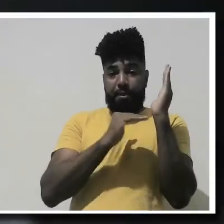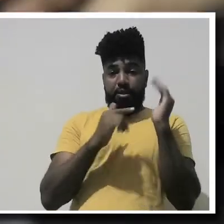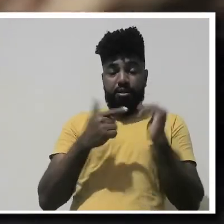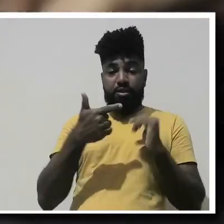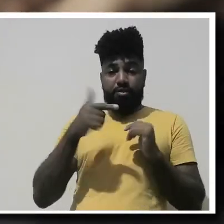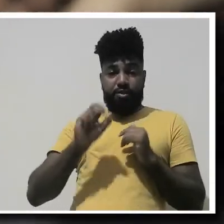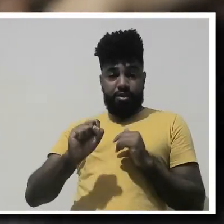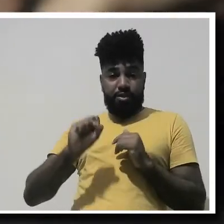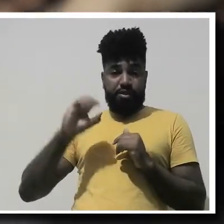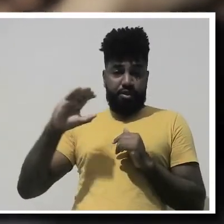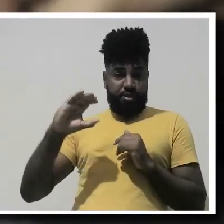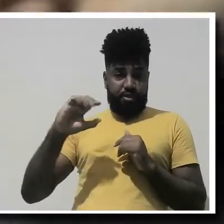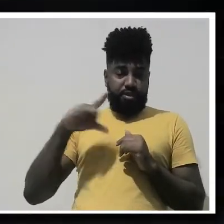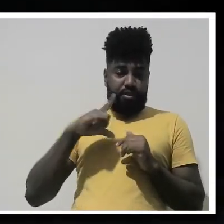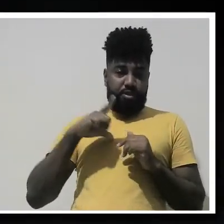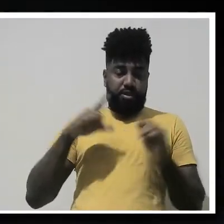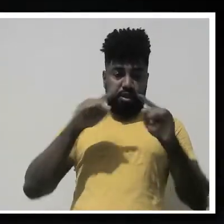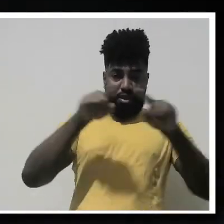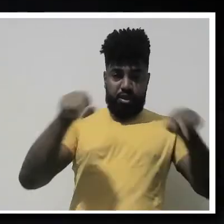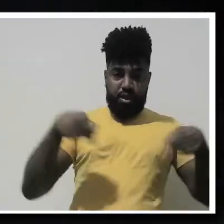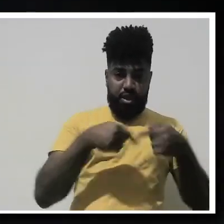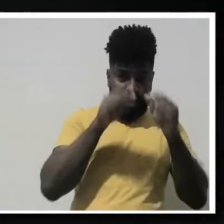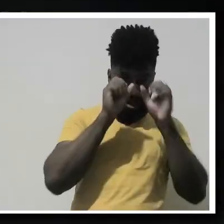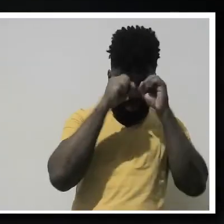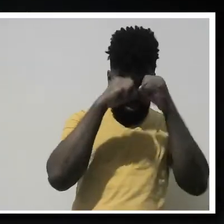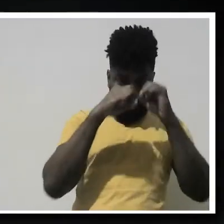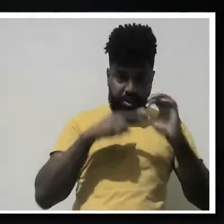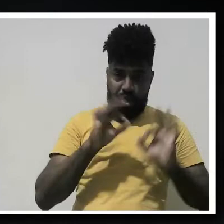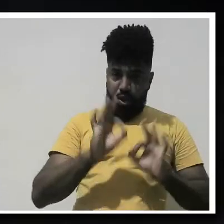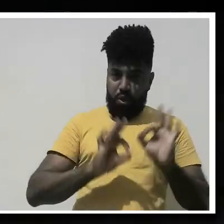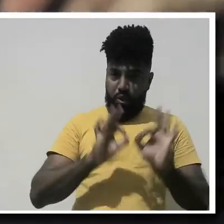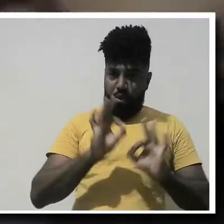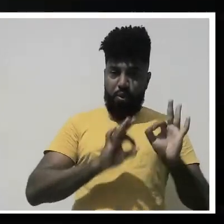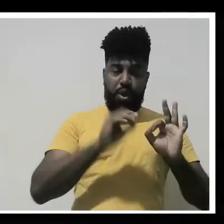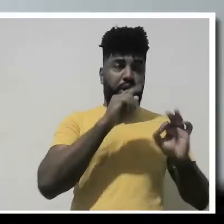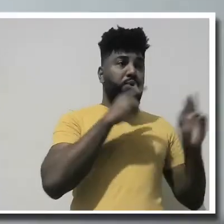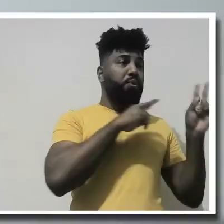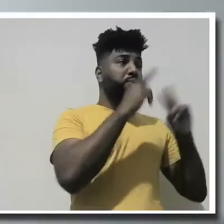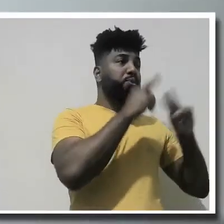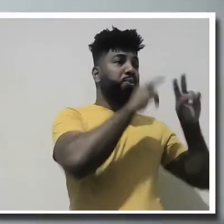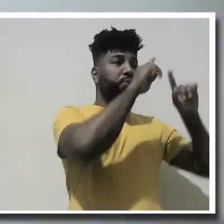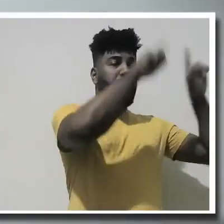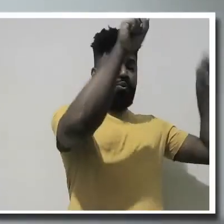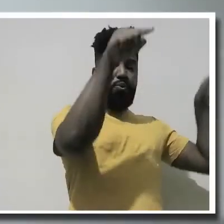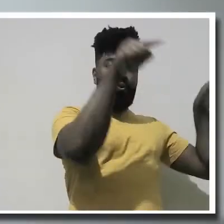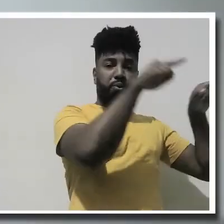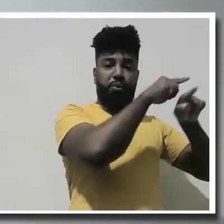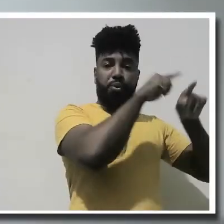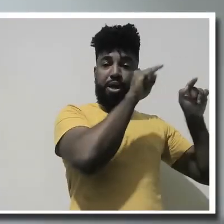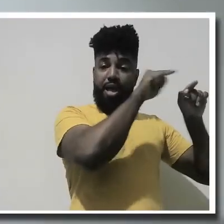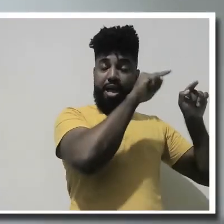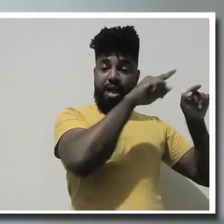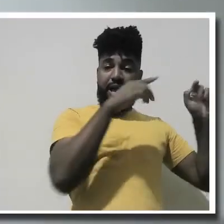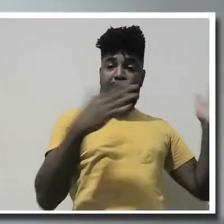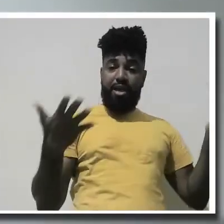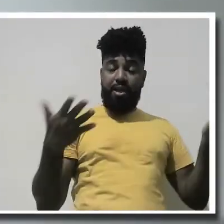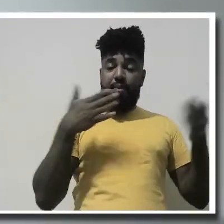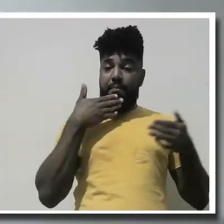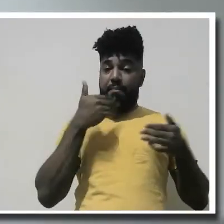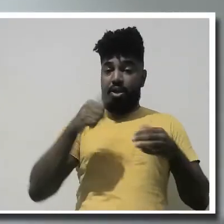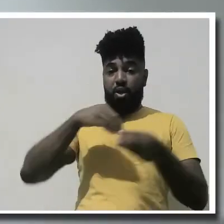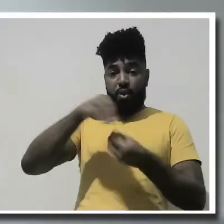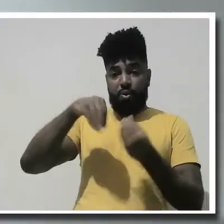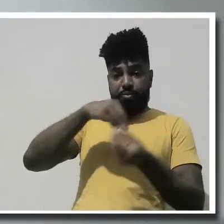de 28 graus, mas no laboratório você pode, por exemplo, ajustar a temperatura do ar-condicionado para 20 graus e fazer todo o preparo